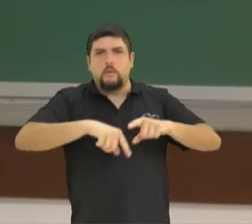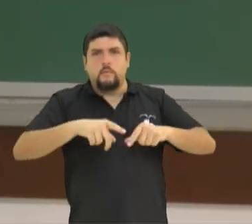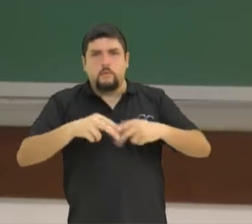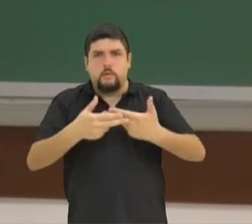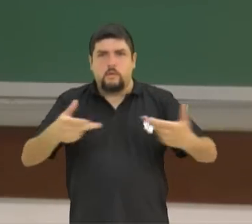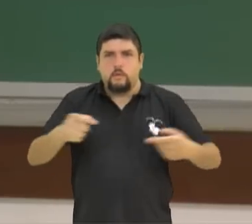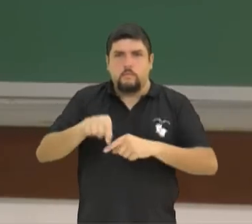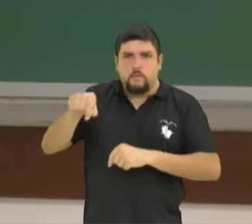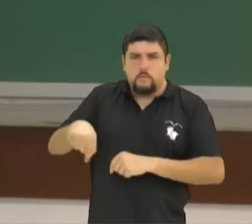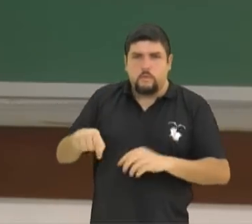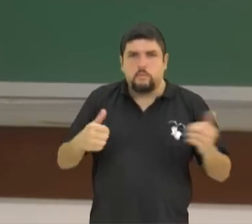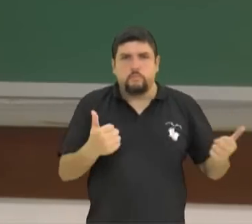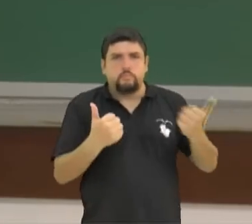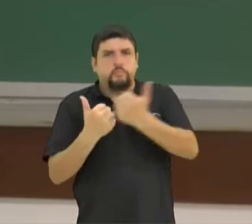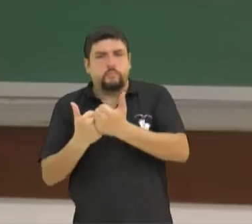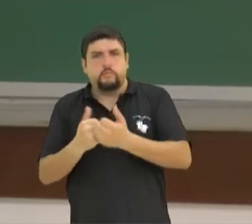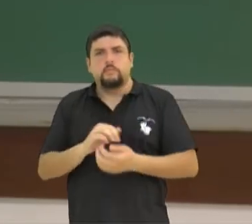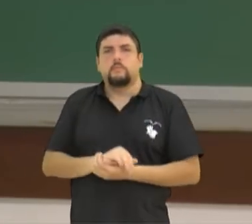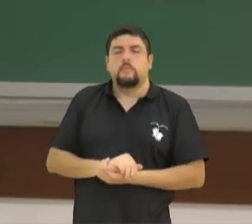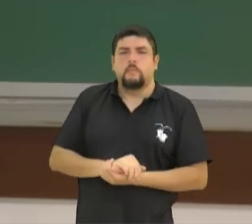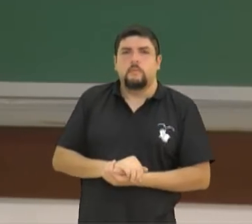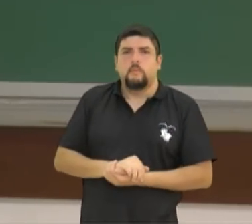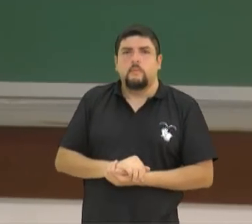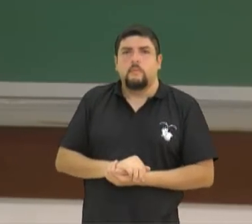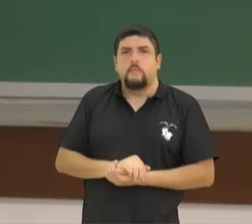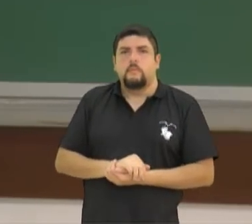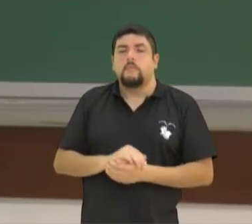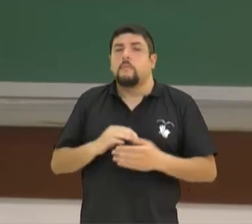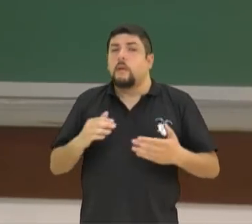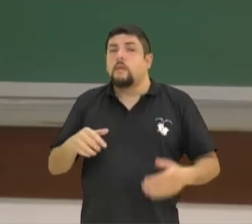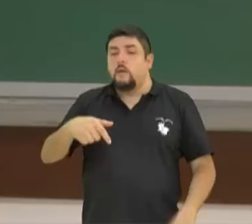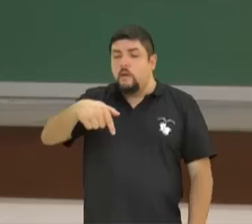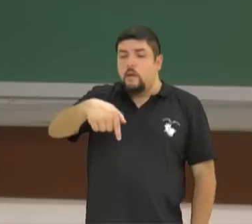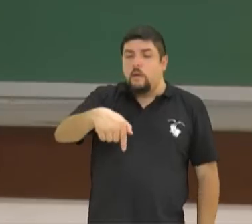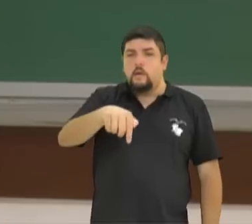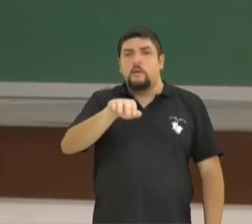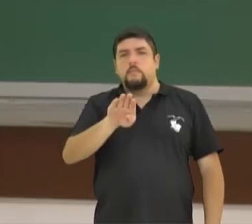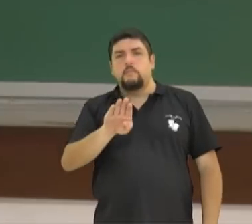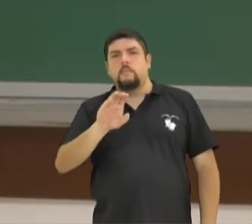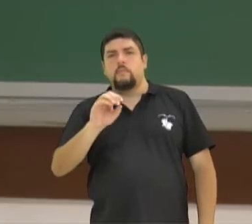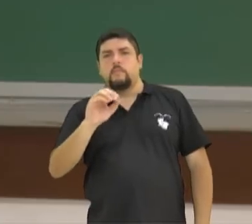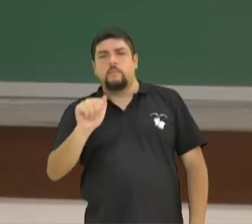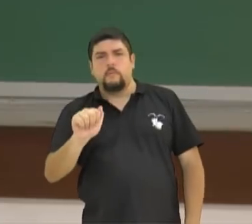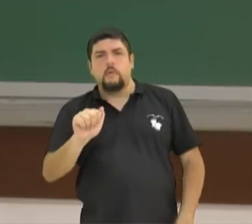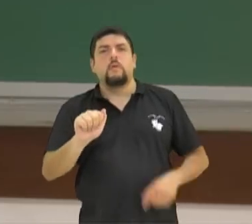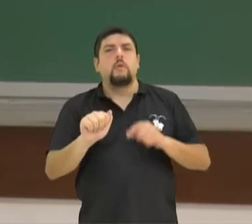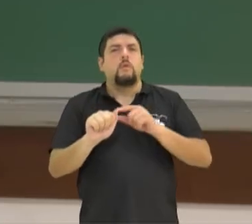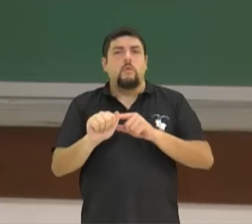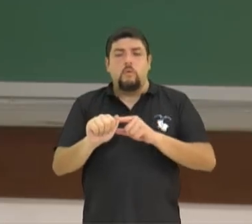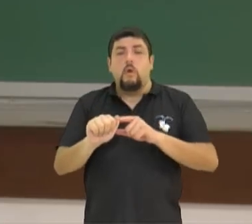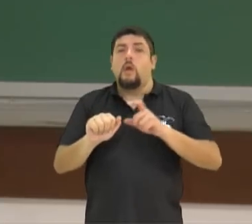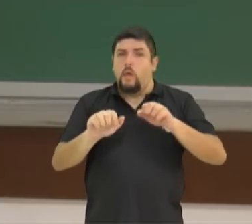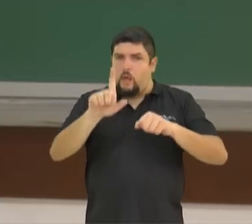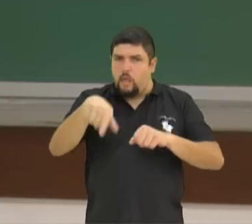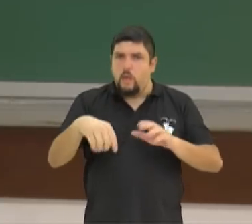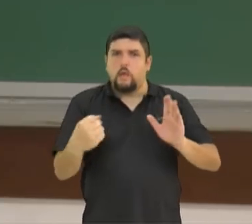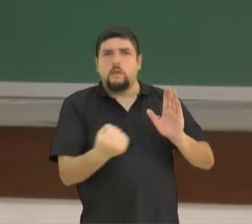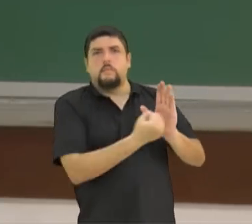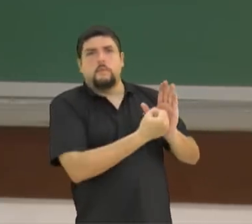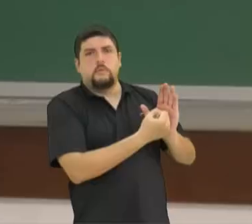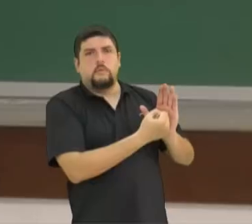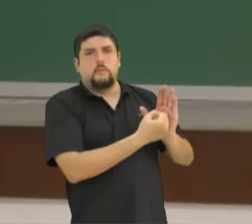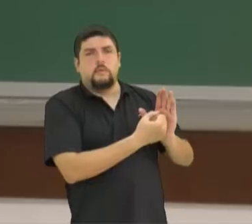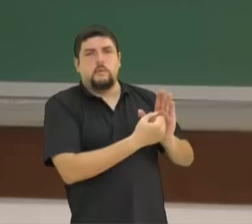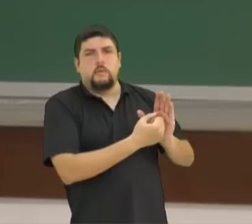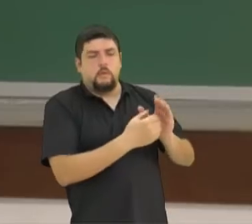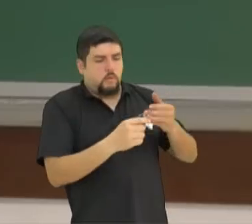Quando ela diz, vamos lavar o banheiro com Quiboa, né? Porque a Quiboa é o quê? É o nome do fabricante, né? Então, o que ela quer que